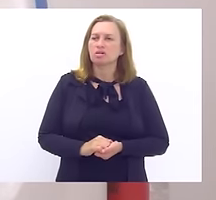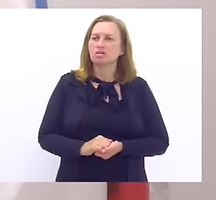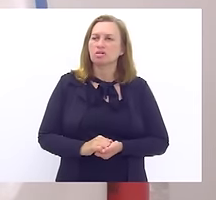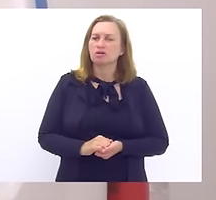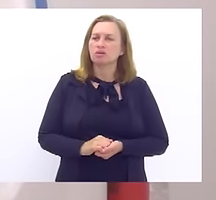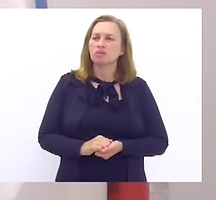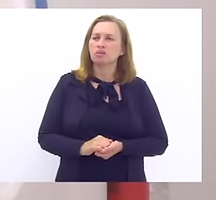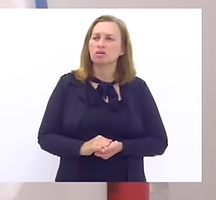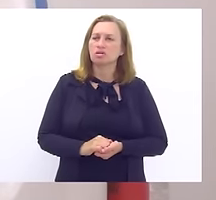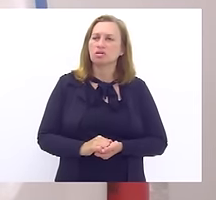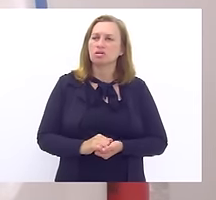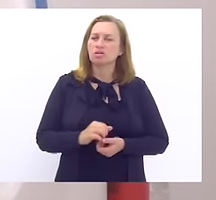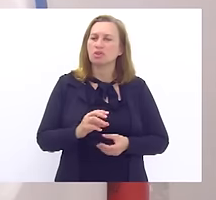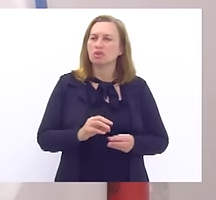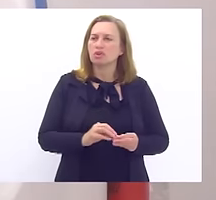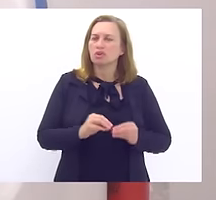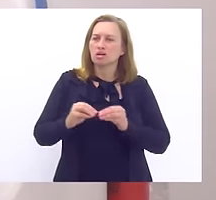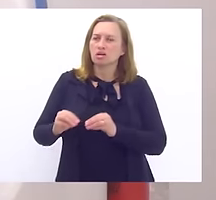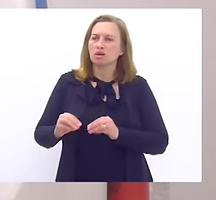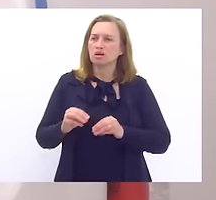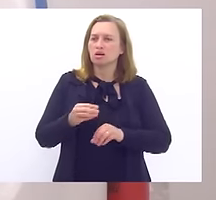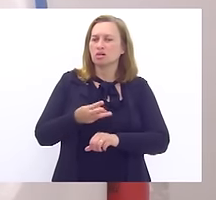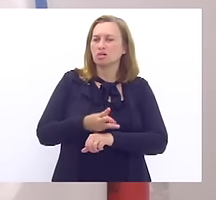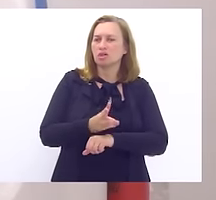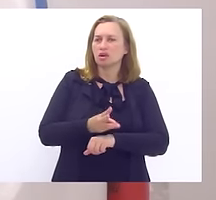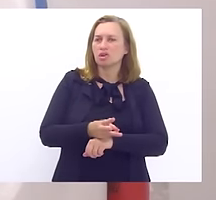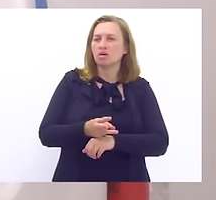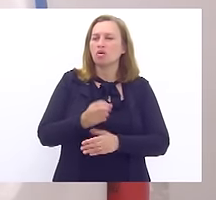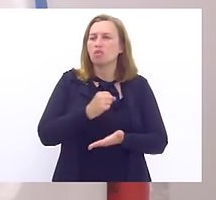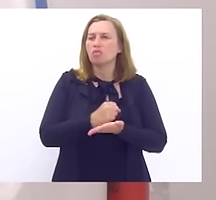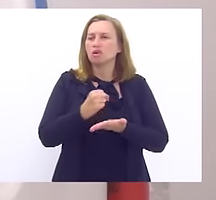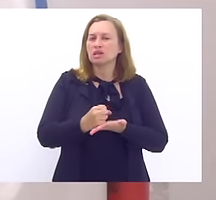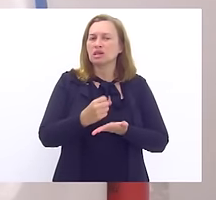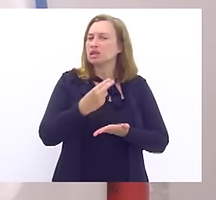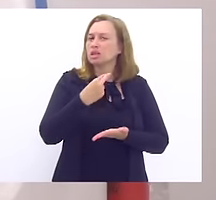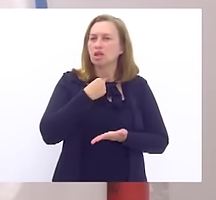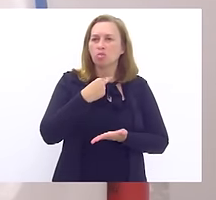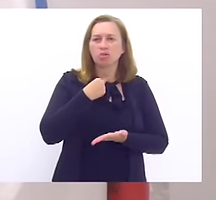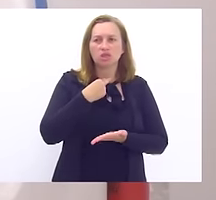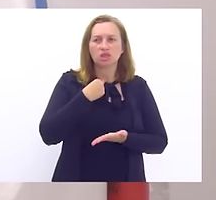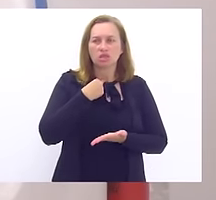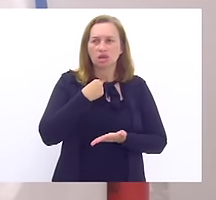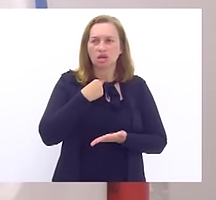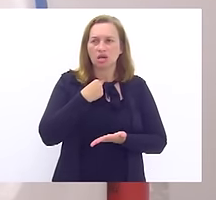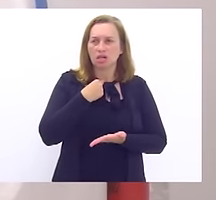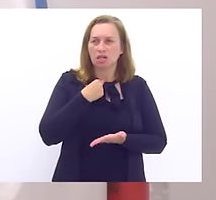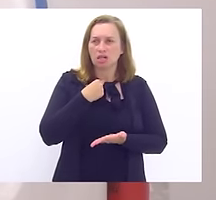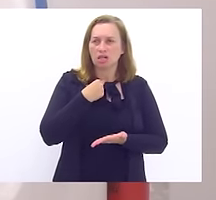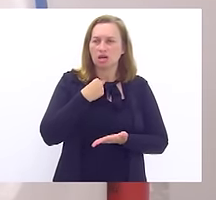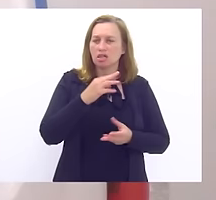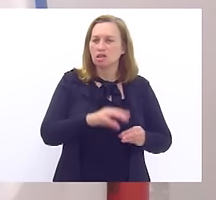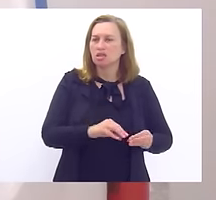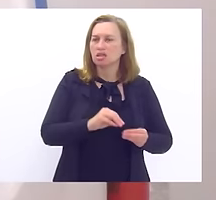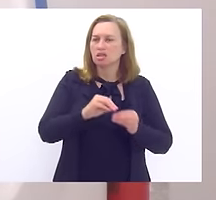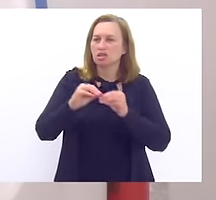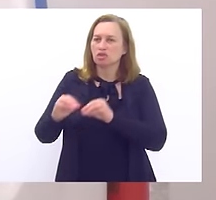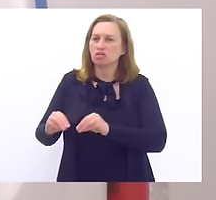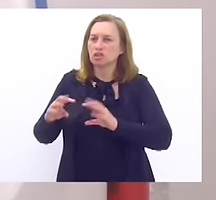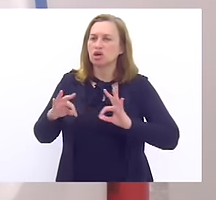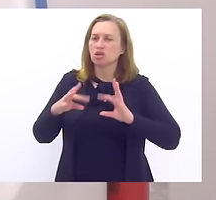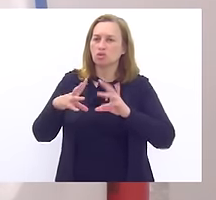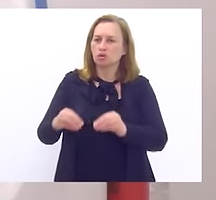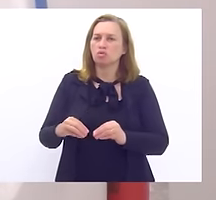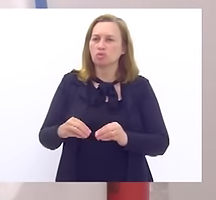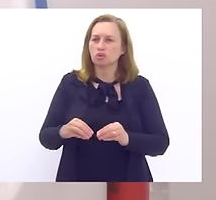da sessão ou transferência e terceirização o presente contrato não poderá ser objeto de sessão ou transferência no todo ou em